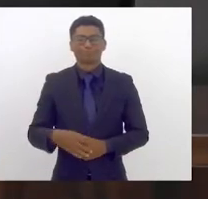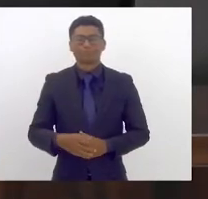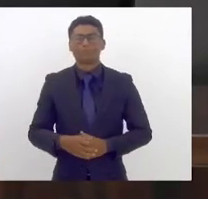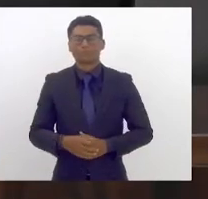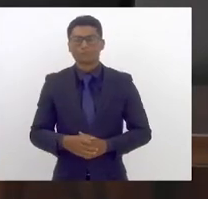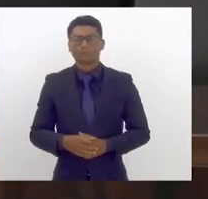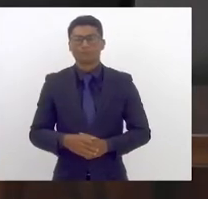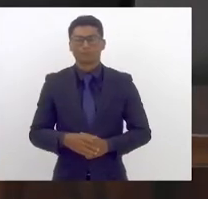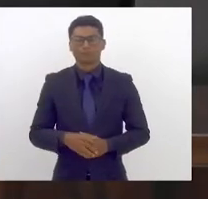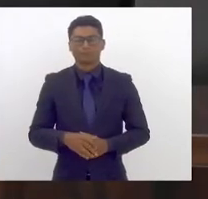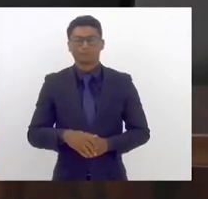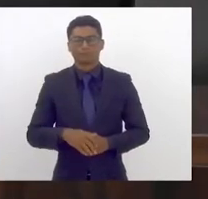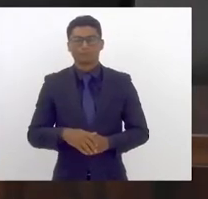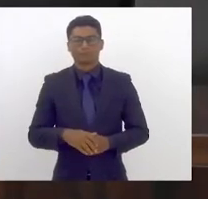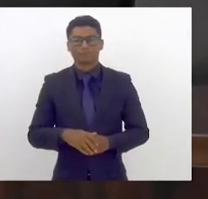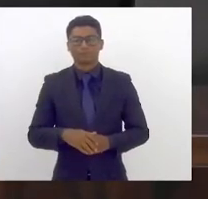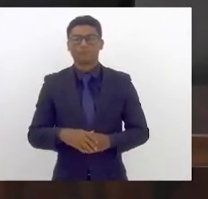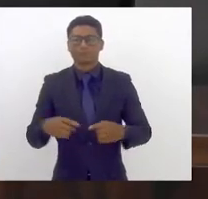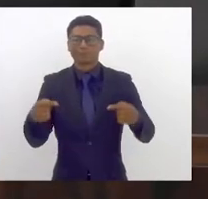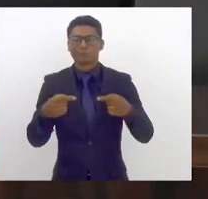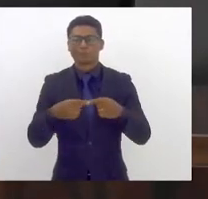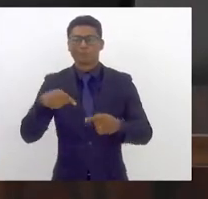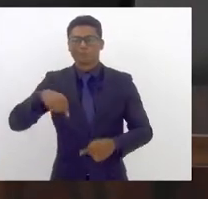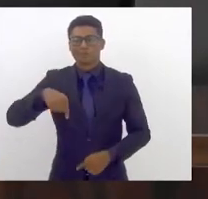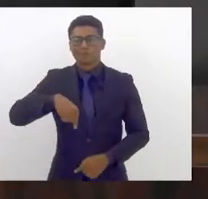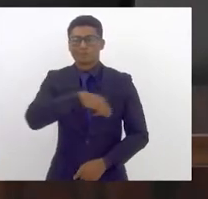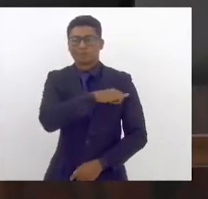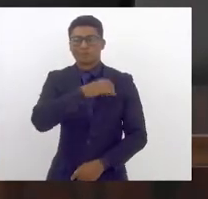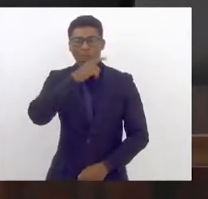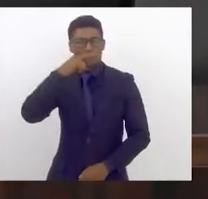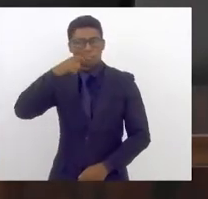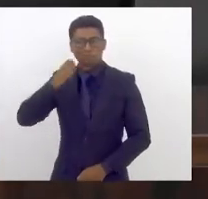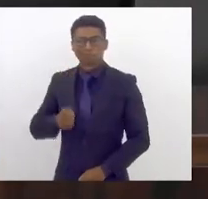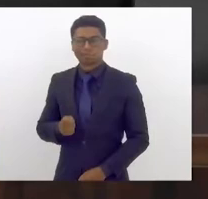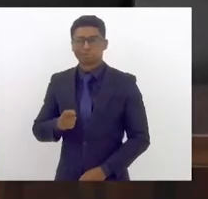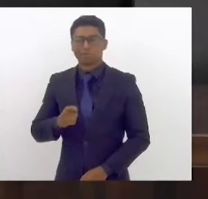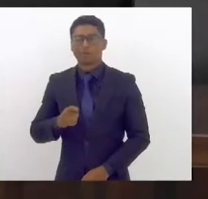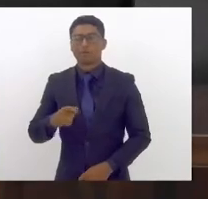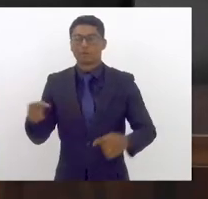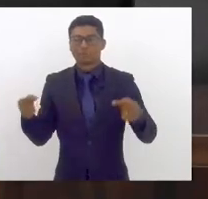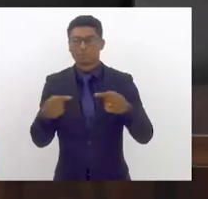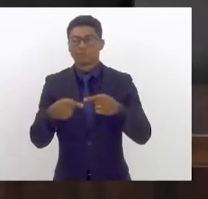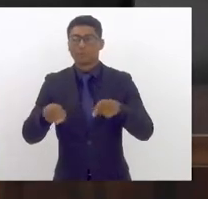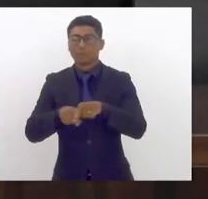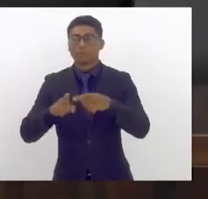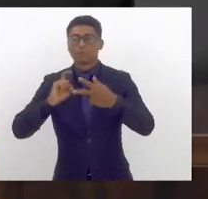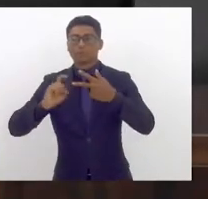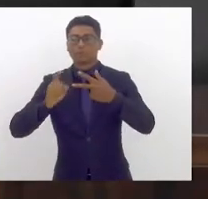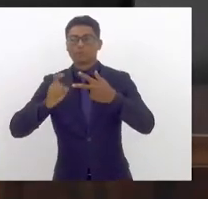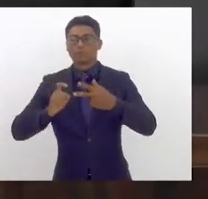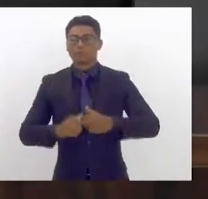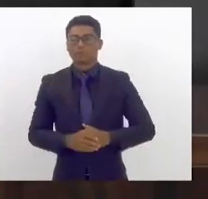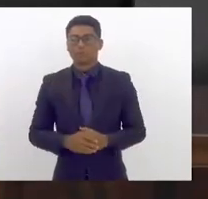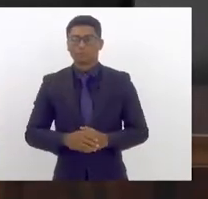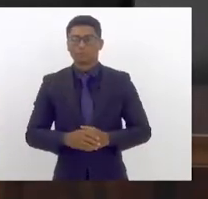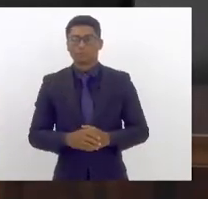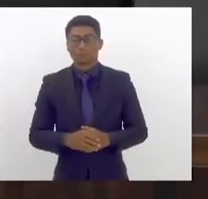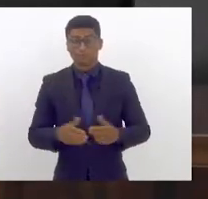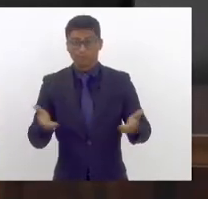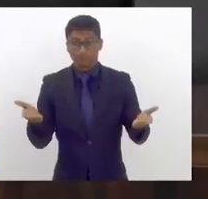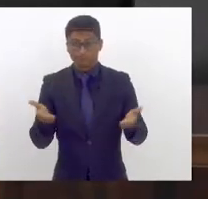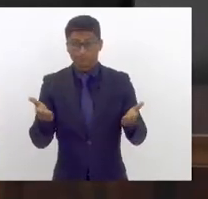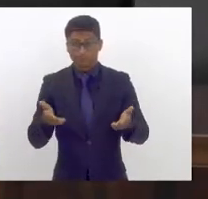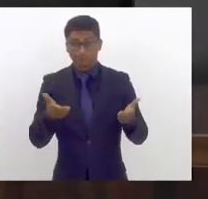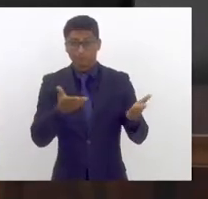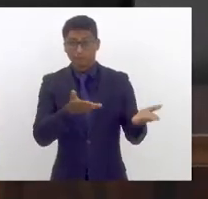dizem respeito a todo o machismo que que acontece aqui dentro e também no executivo bem Queria passar a